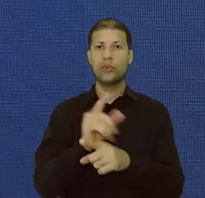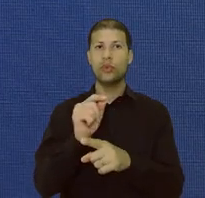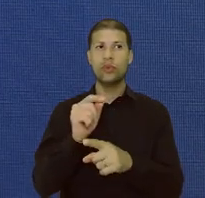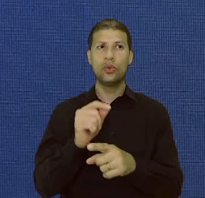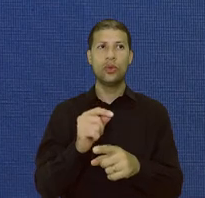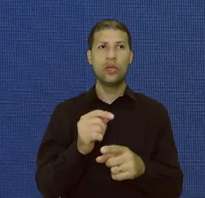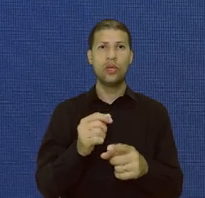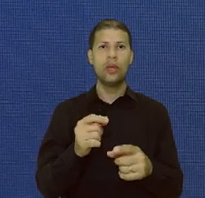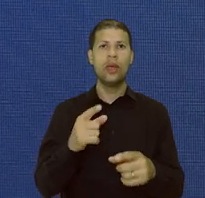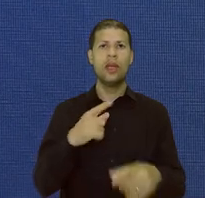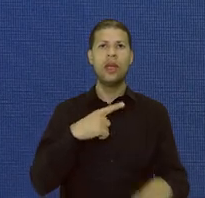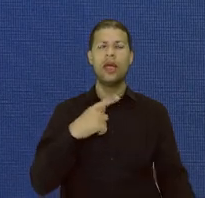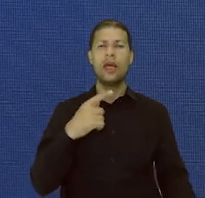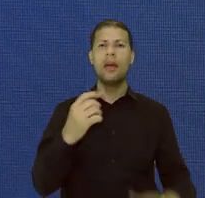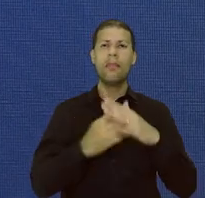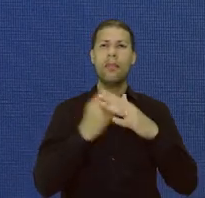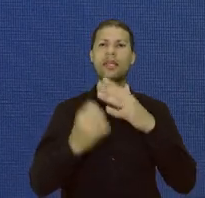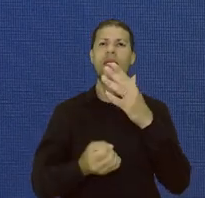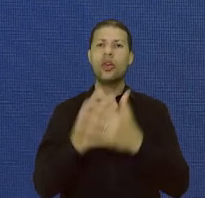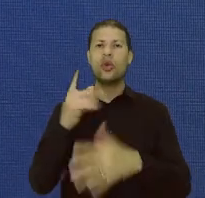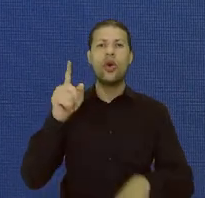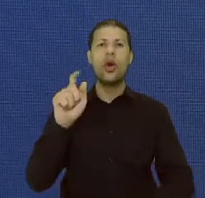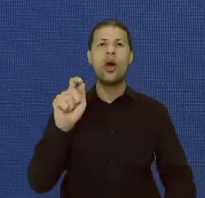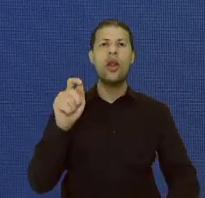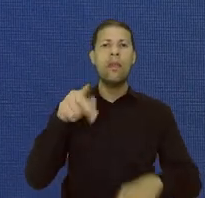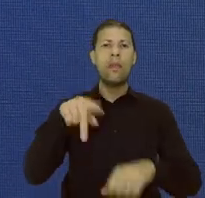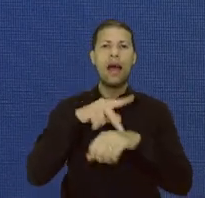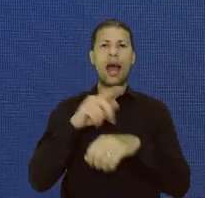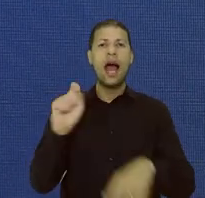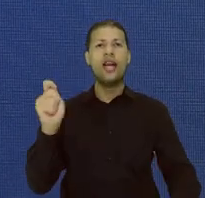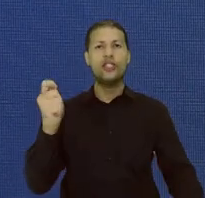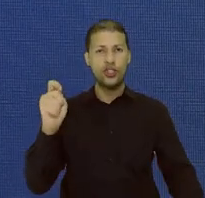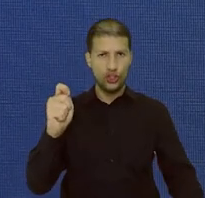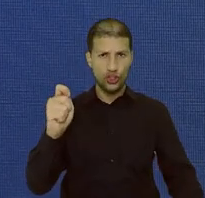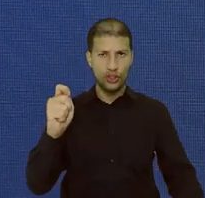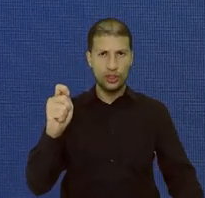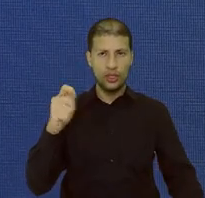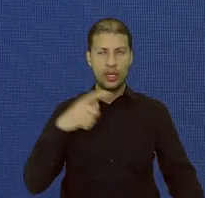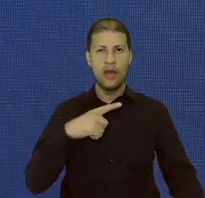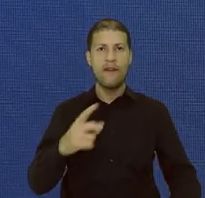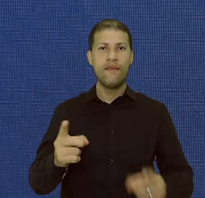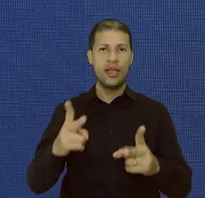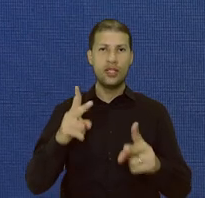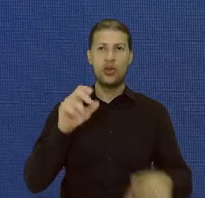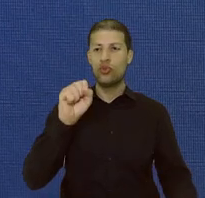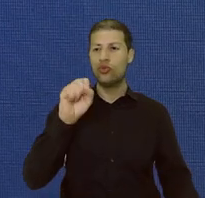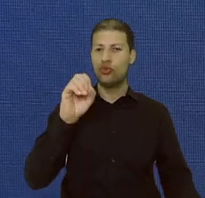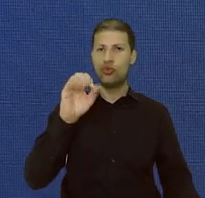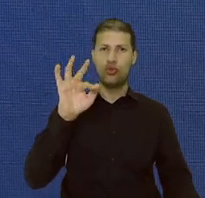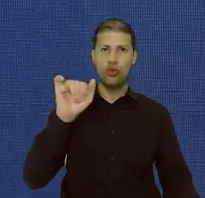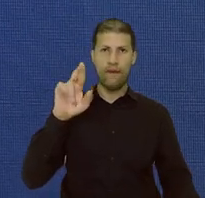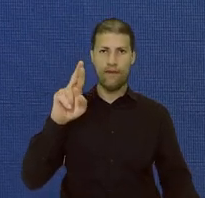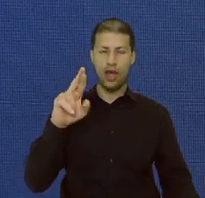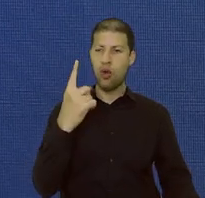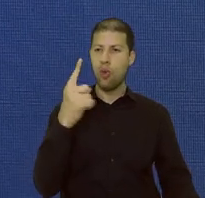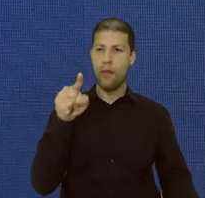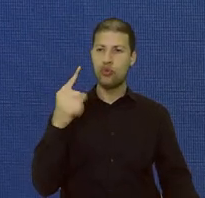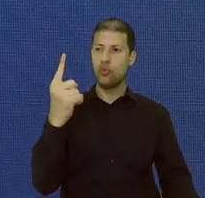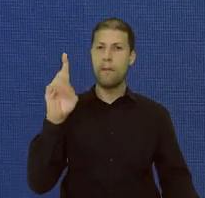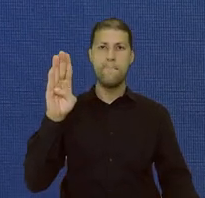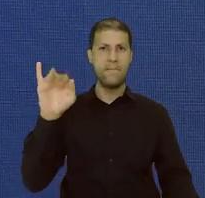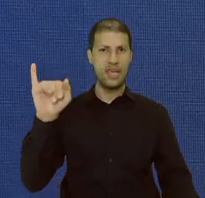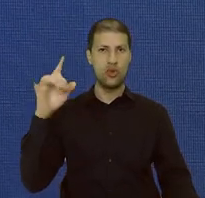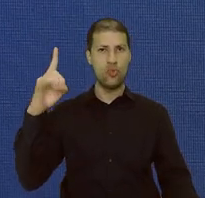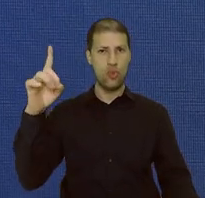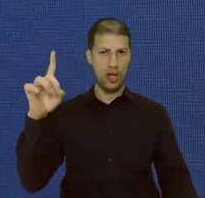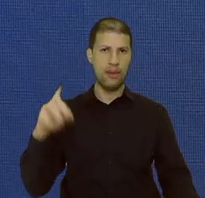que é uma empresa que nasceu na Argentina mas virou uma empresa Regional e foi vendida para sofá e por um ponto um vídeo de dólar a